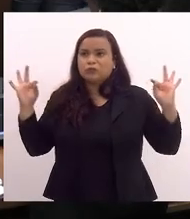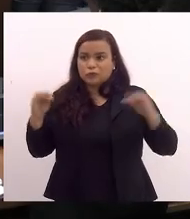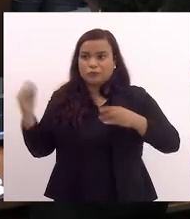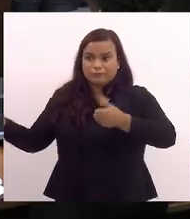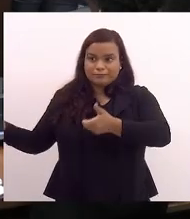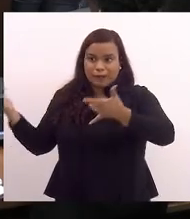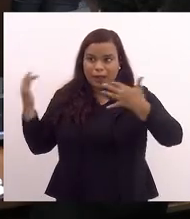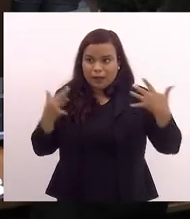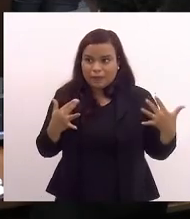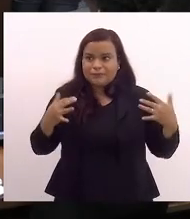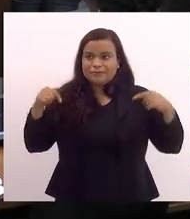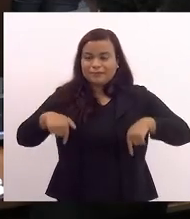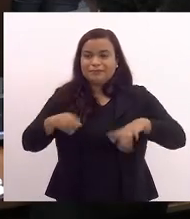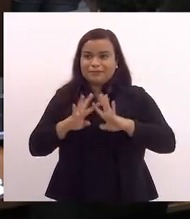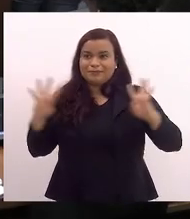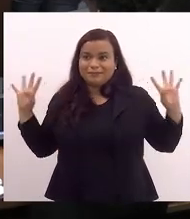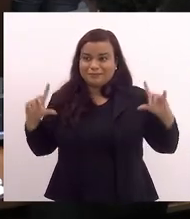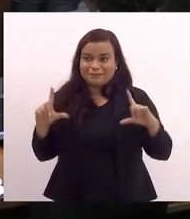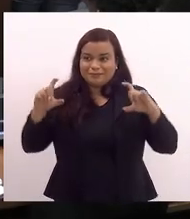espaço.